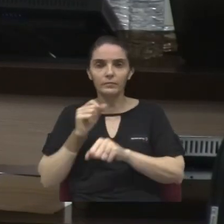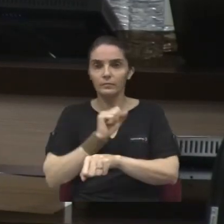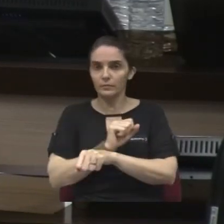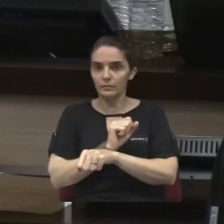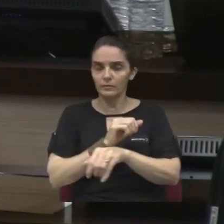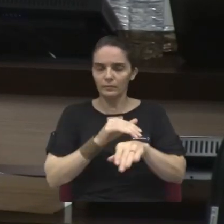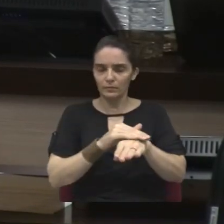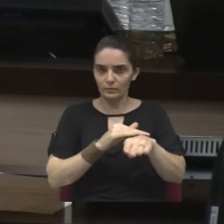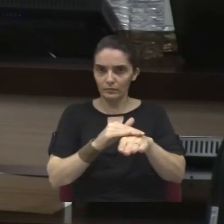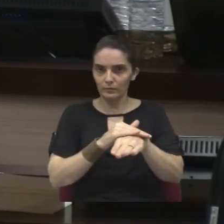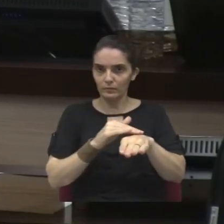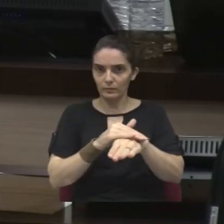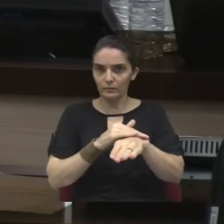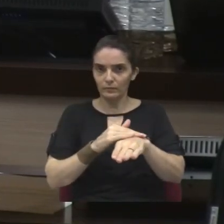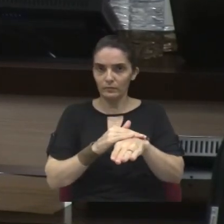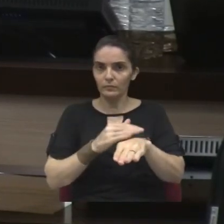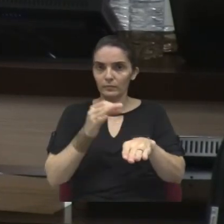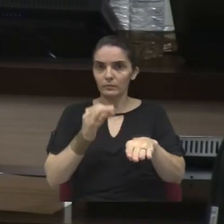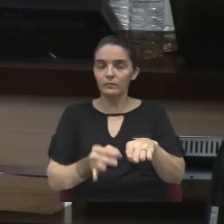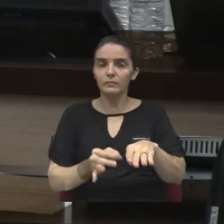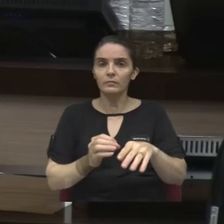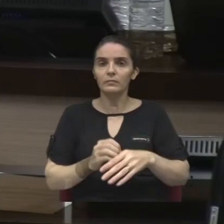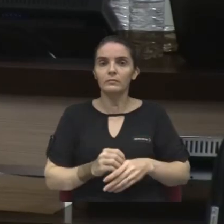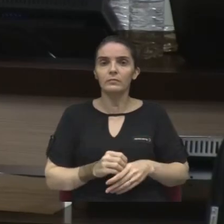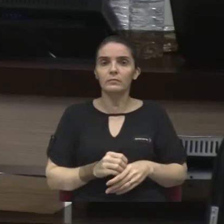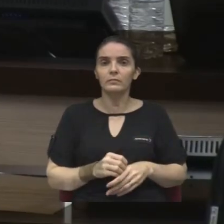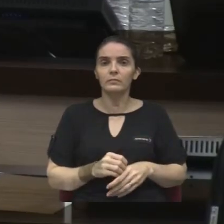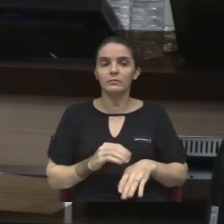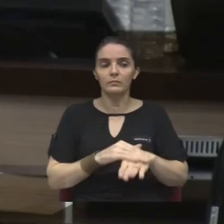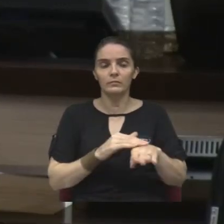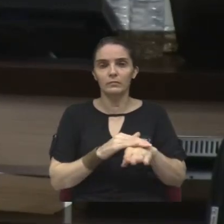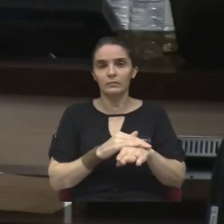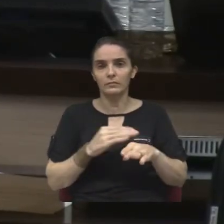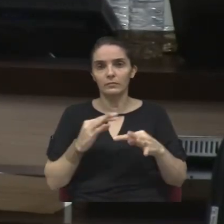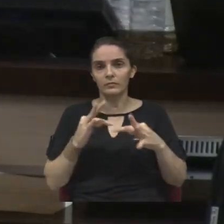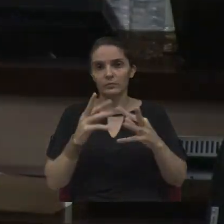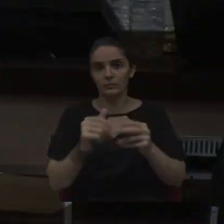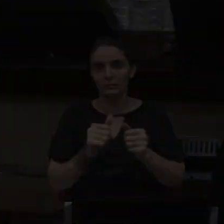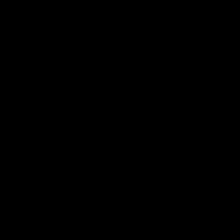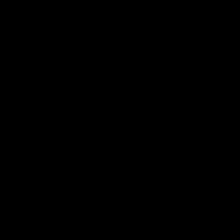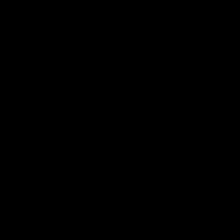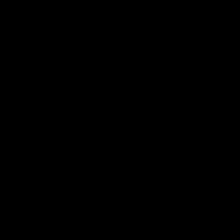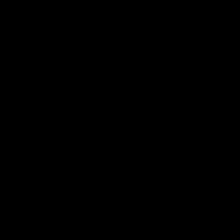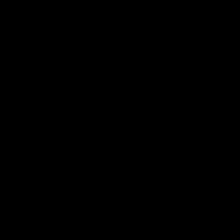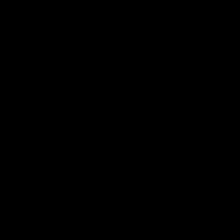certinho, ouvindo todas as partes. É isso, senhor presidente.